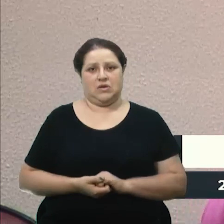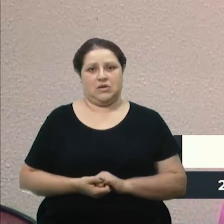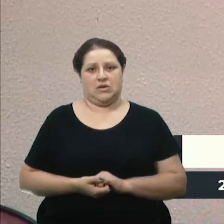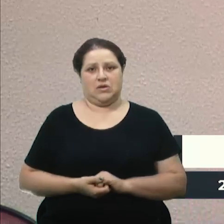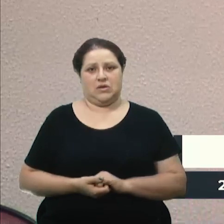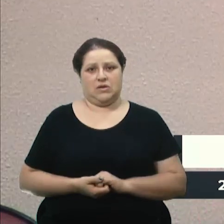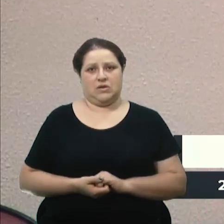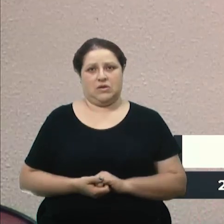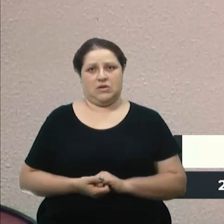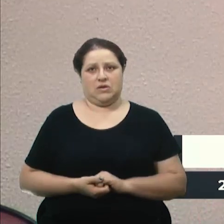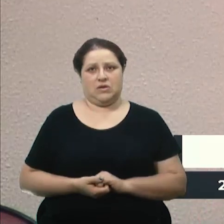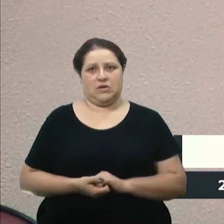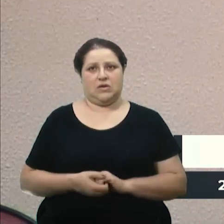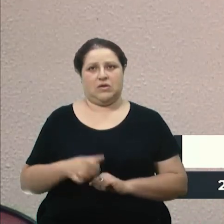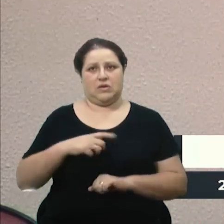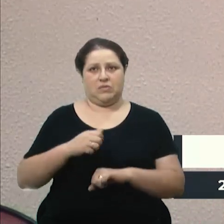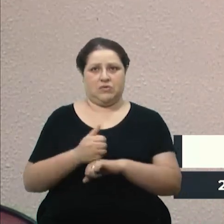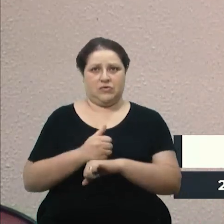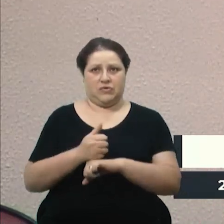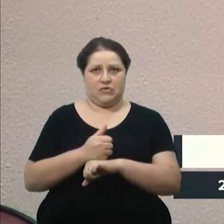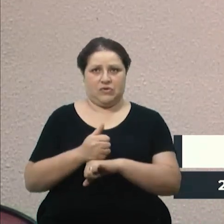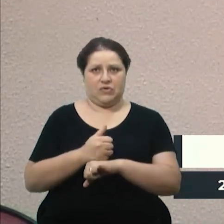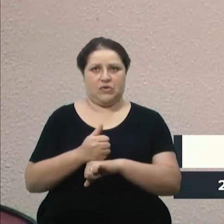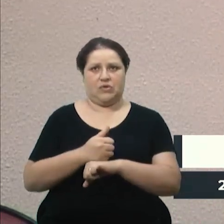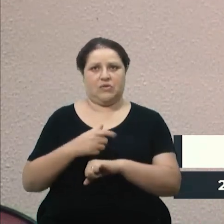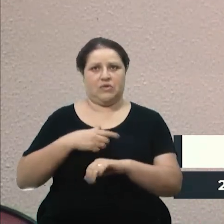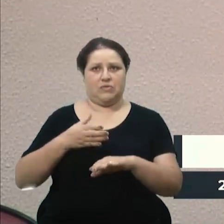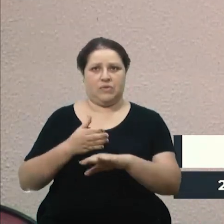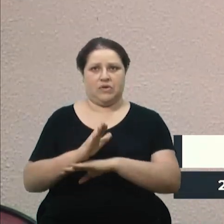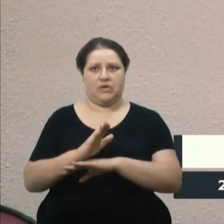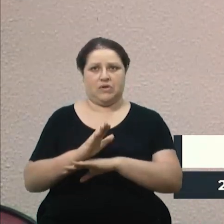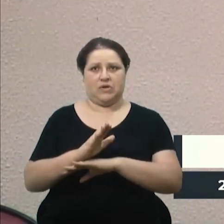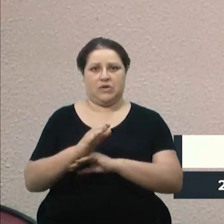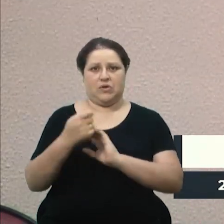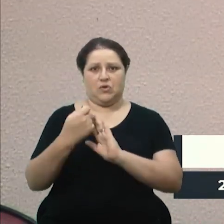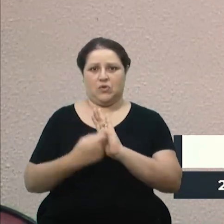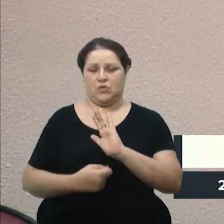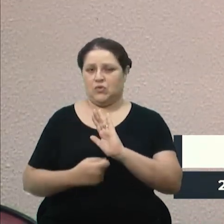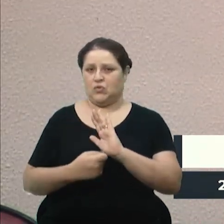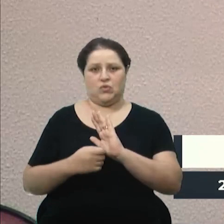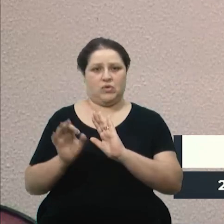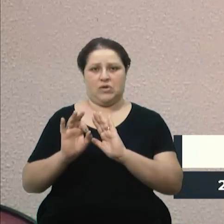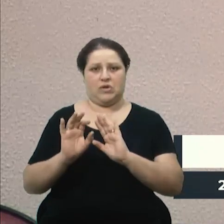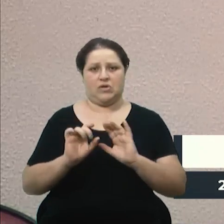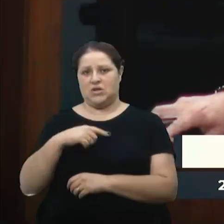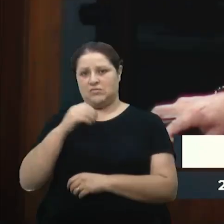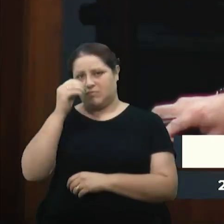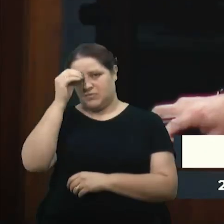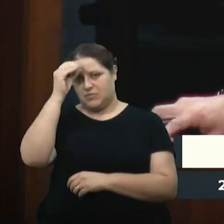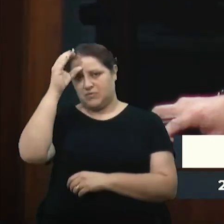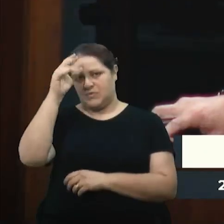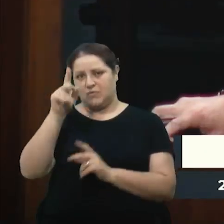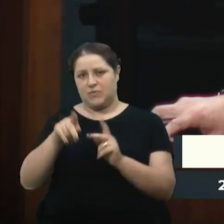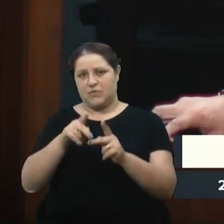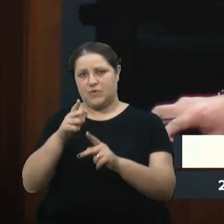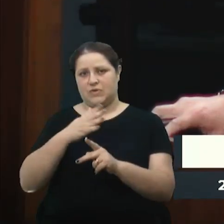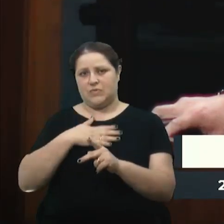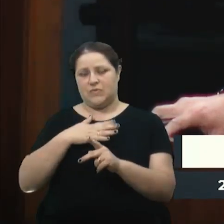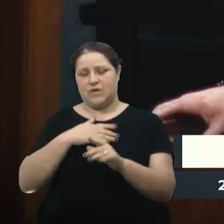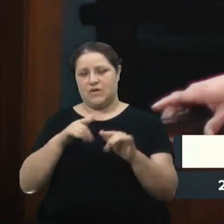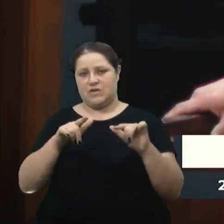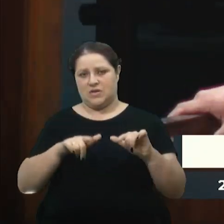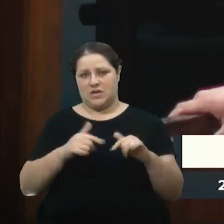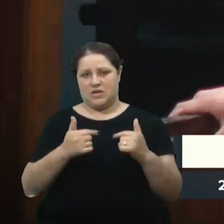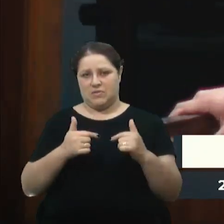porque os profissionais que passaram nos concursos não estão assumindo, não estão atendendo o chamamento. O meu gabinete